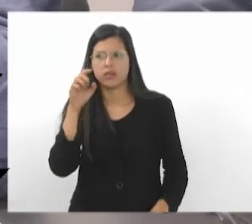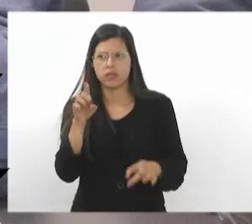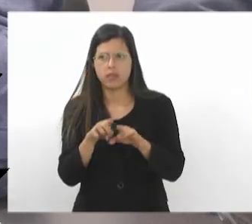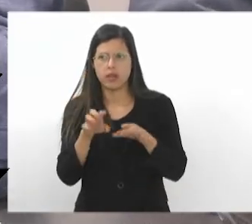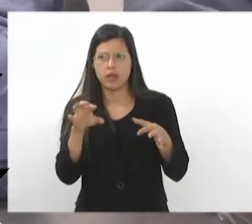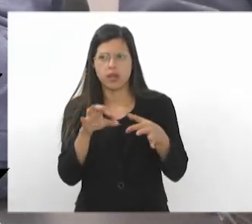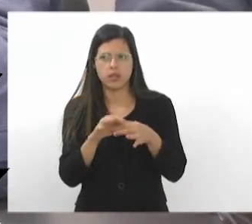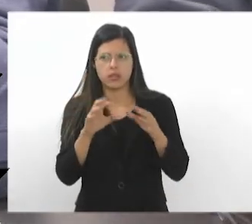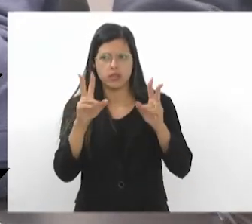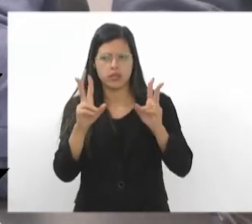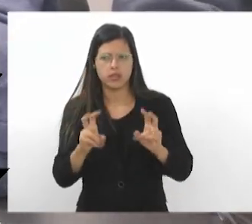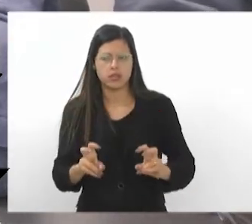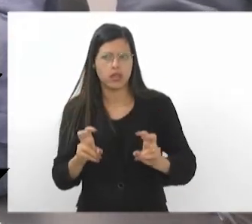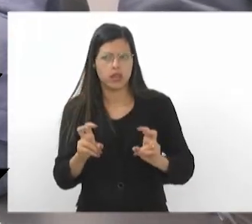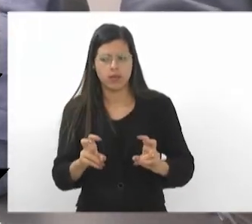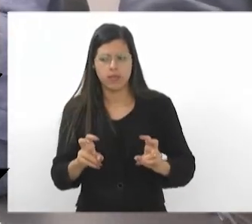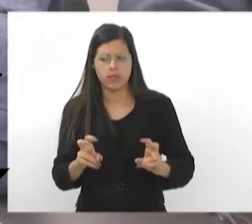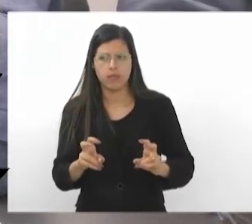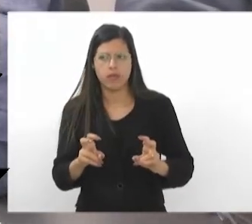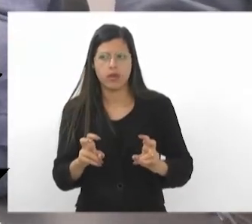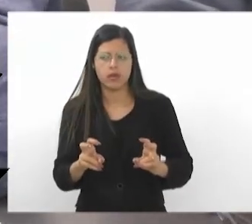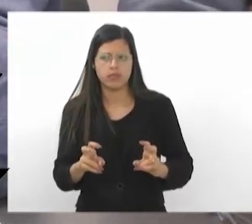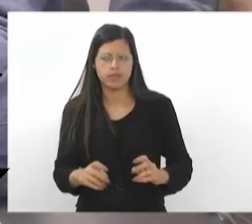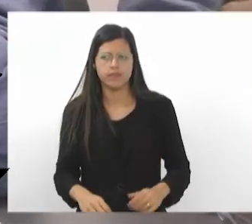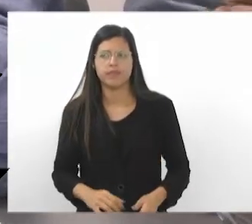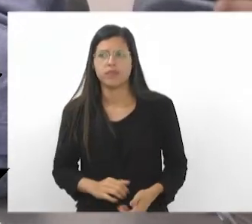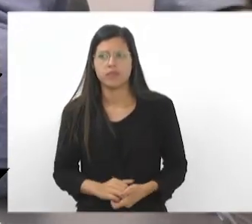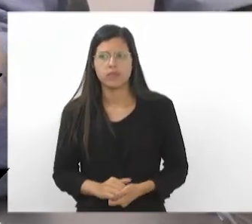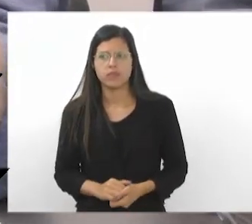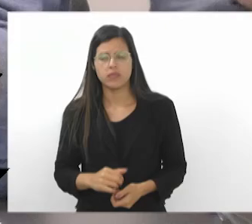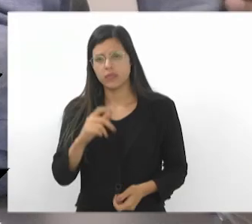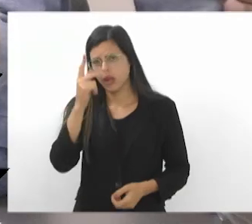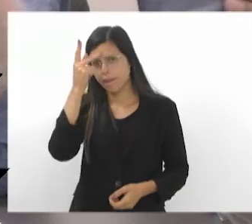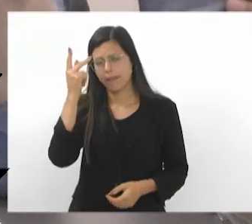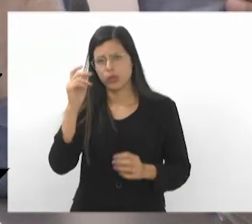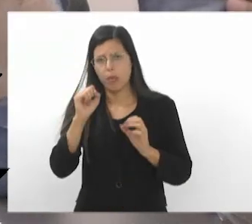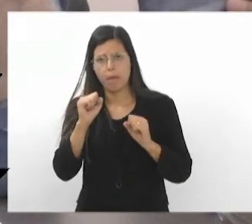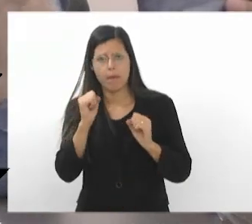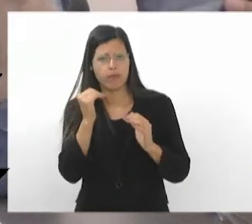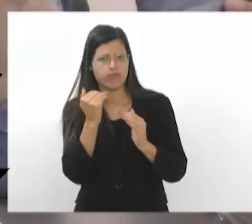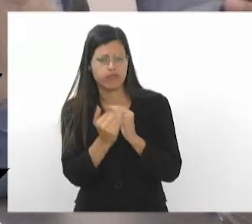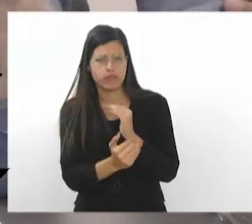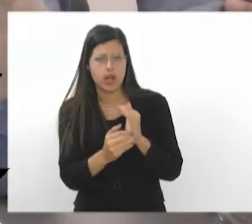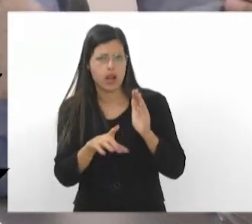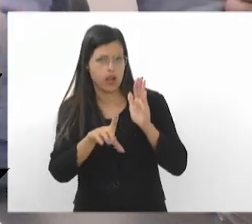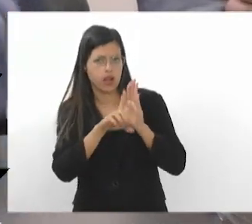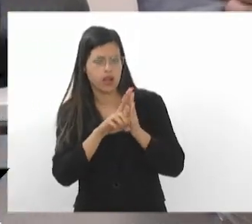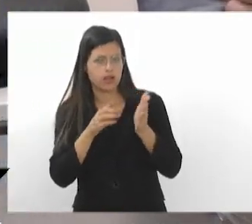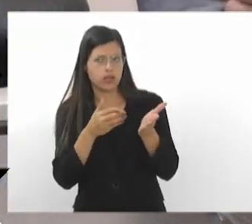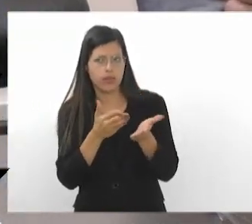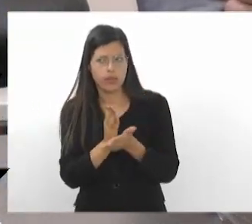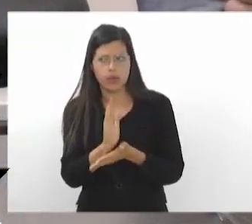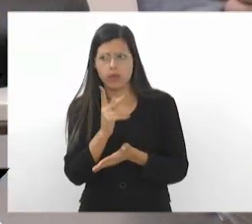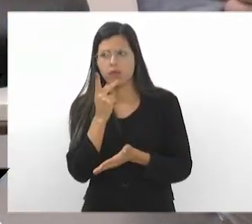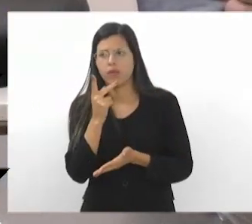sempre, muito. Além de tudo, a pessoa pode discordar, mas a lei que a gente aprovou diz o seguinte, tendo a